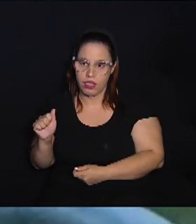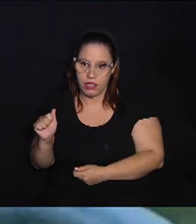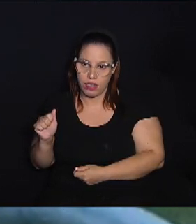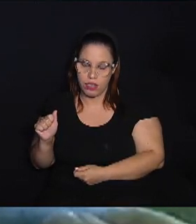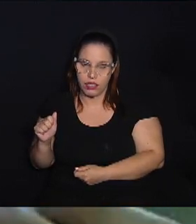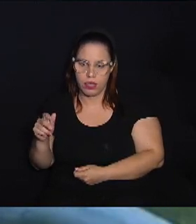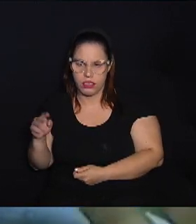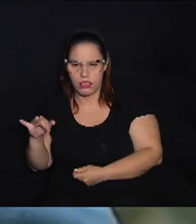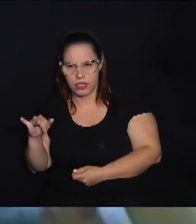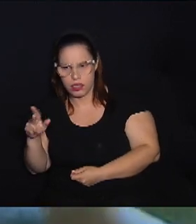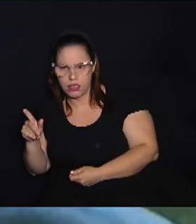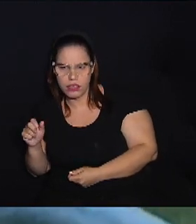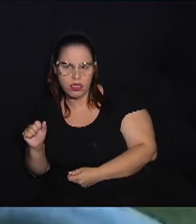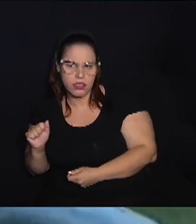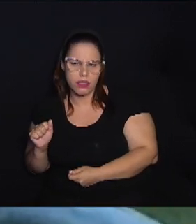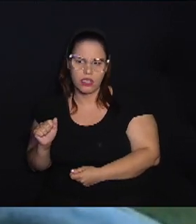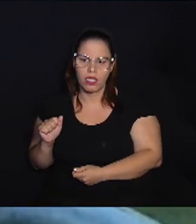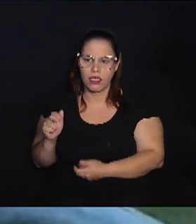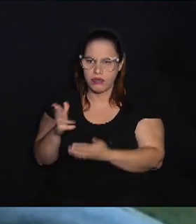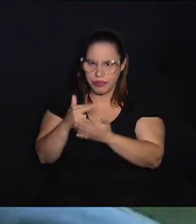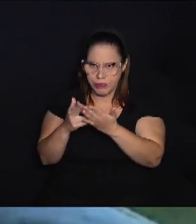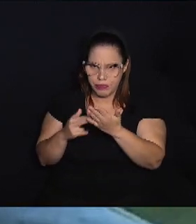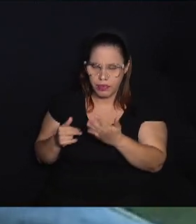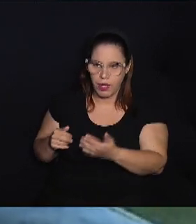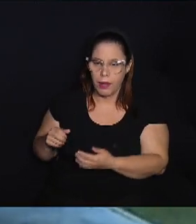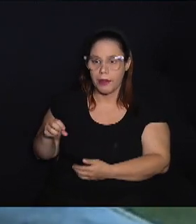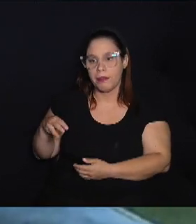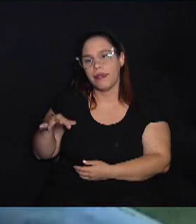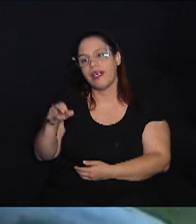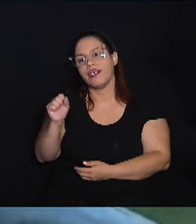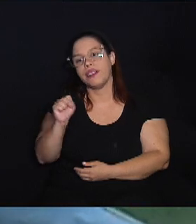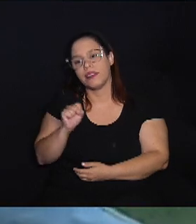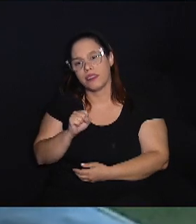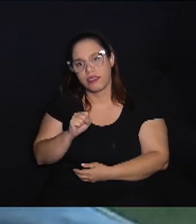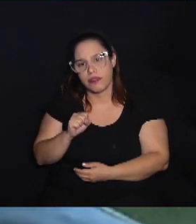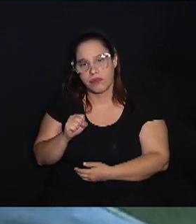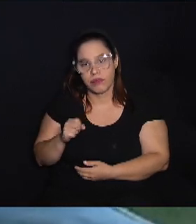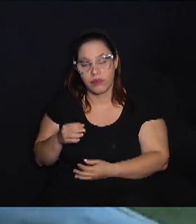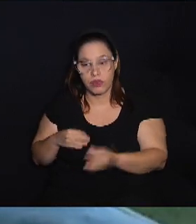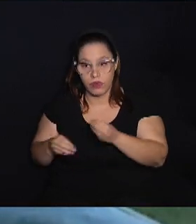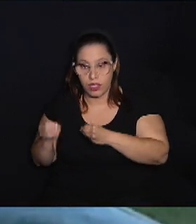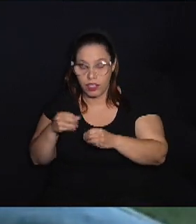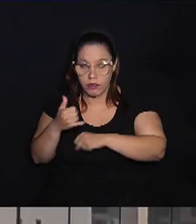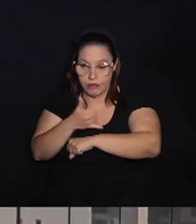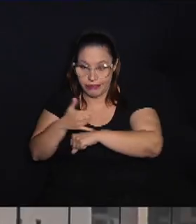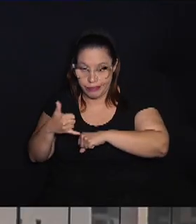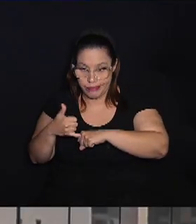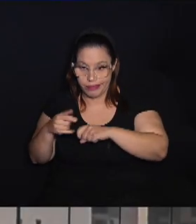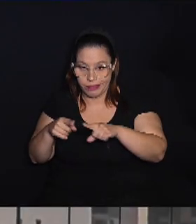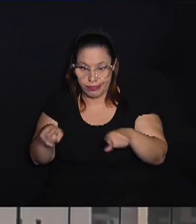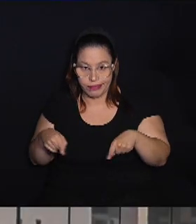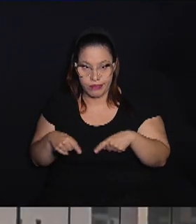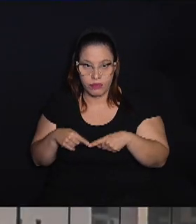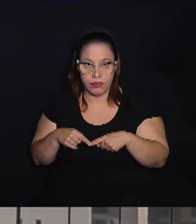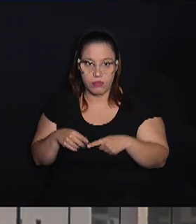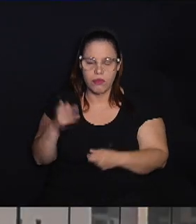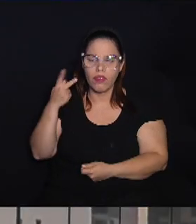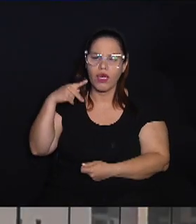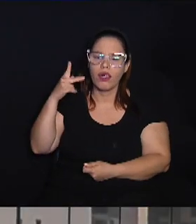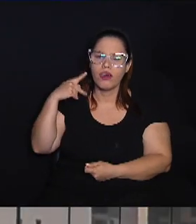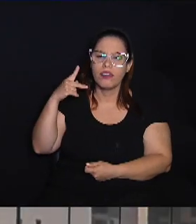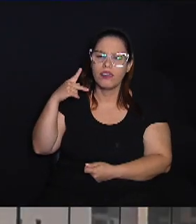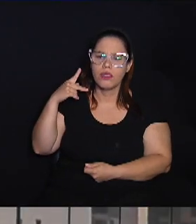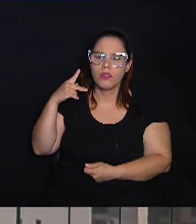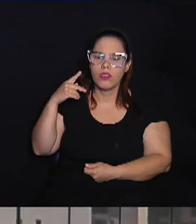massa acrílica, bastante coisas para reforma, são todas feitas de embalagens de aço. E a Política Nacional de